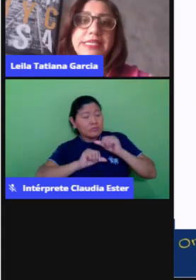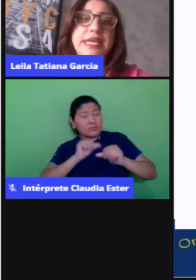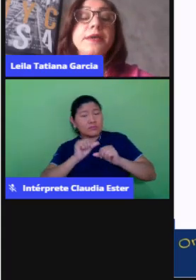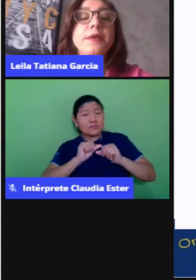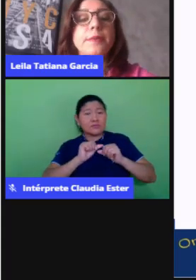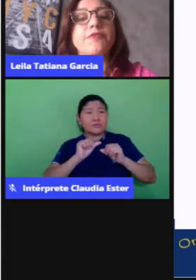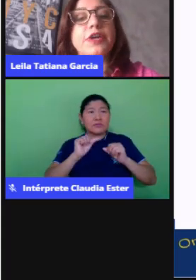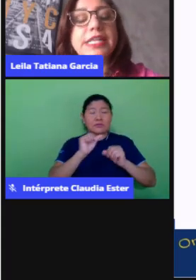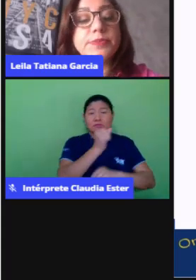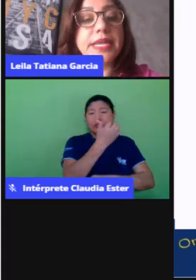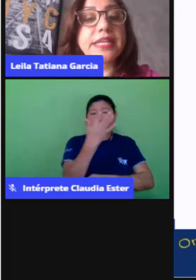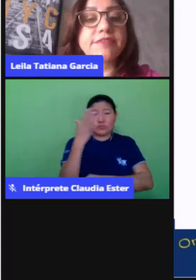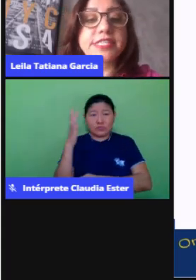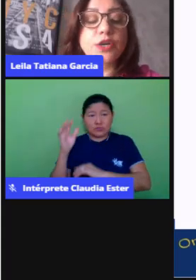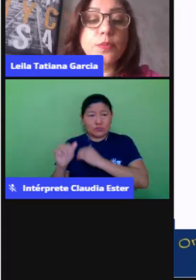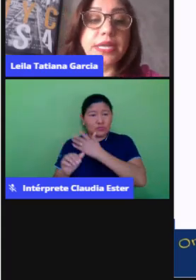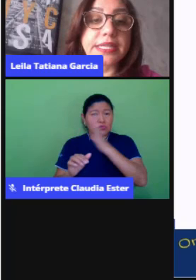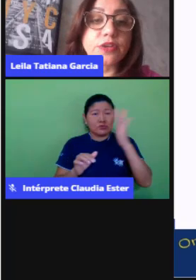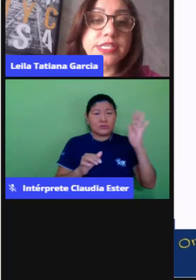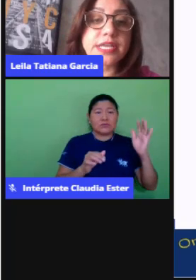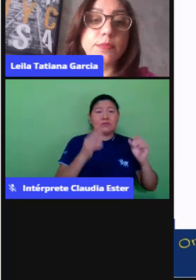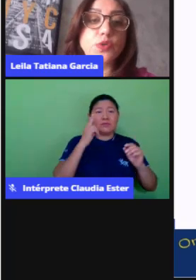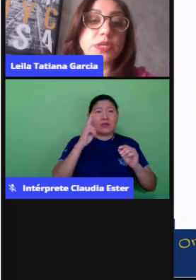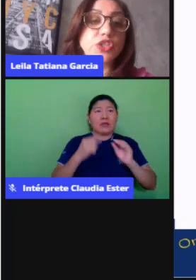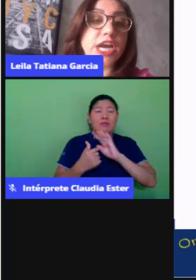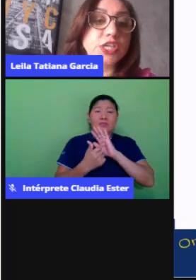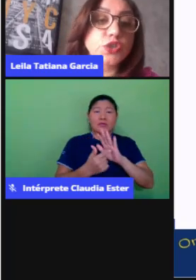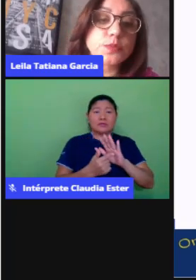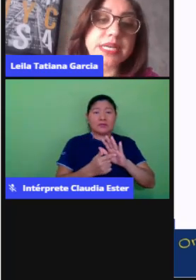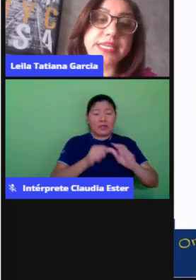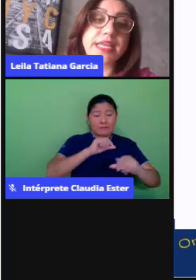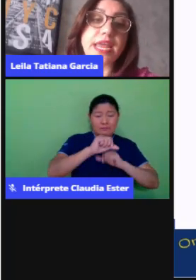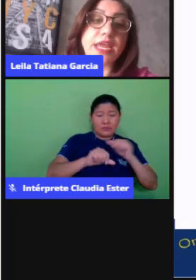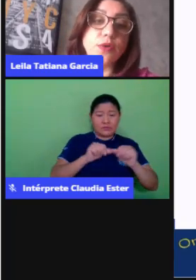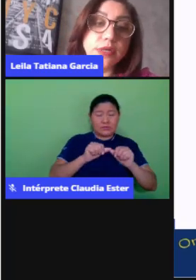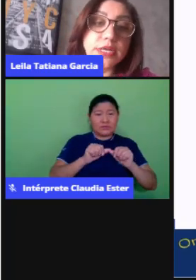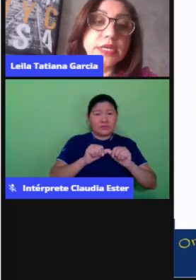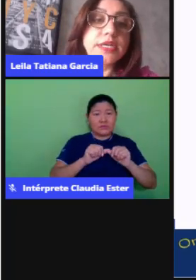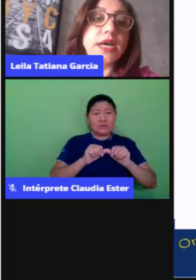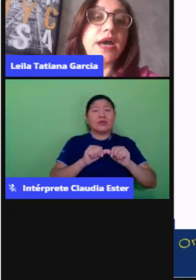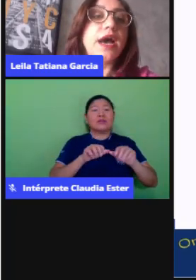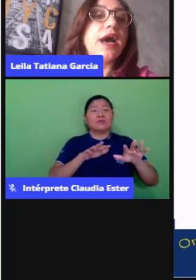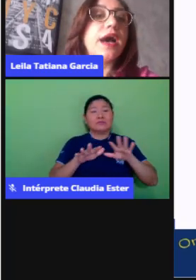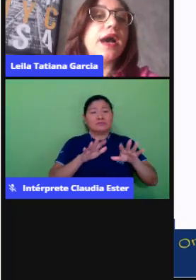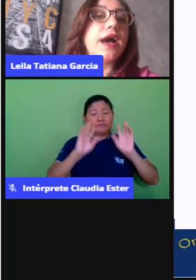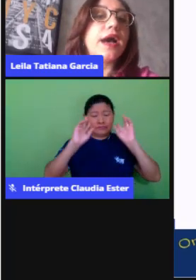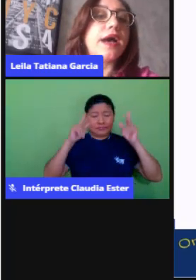regionais, globais, né? Provocadas pela intervenção humana. Então, nós temos uma charge de um passarinho